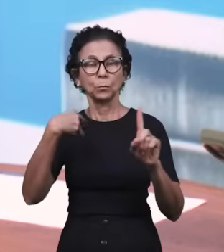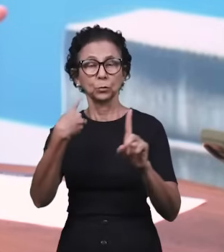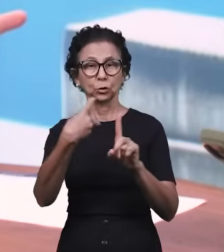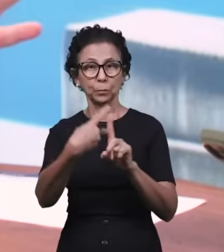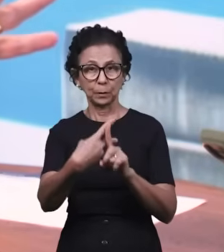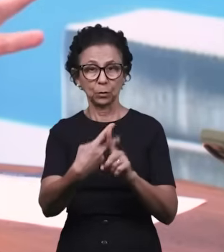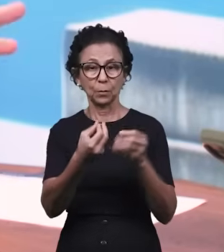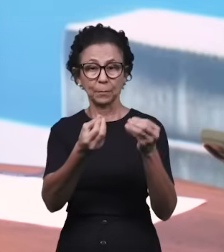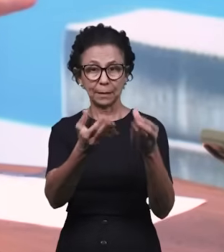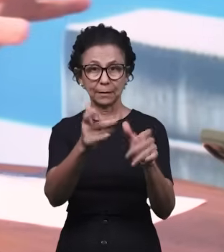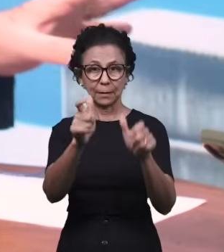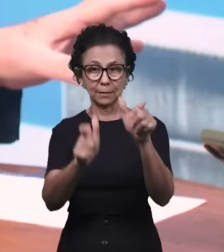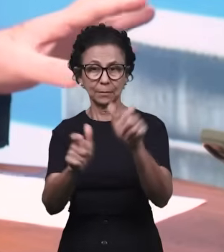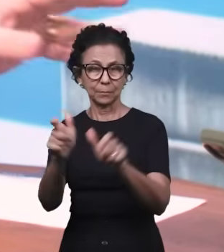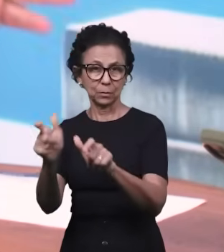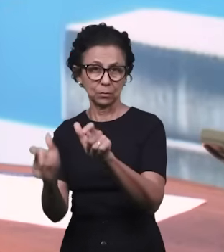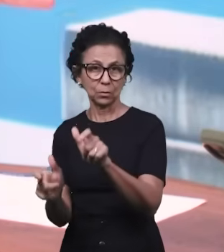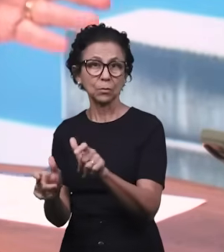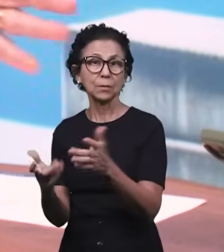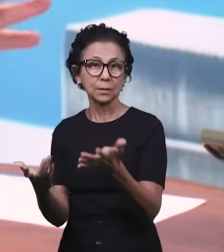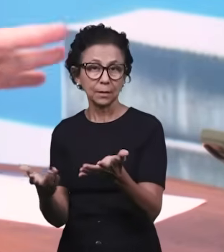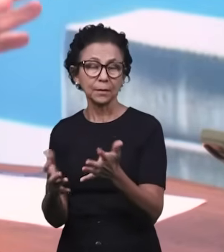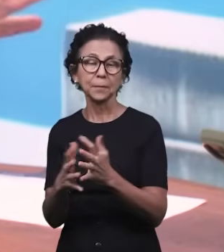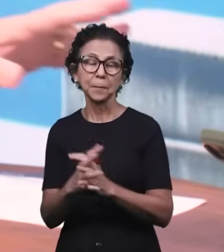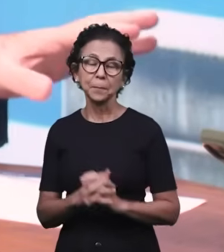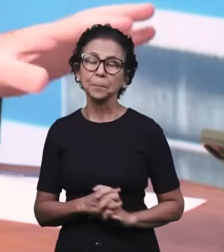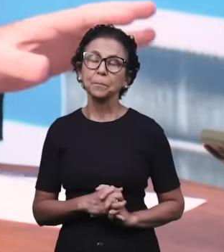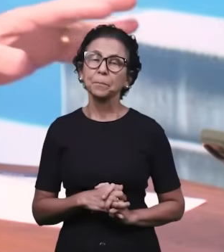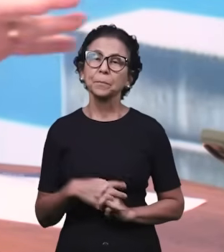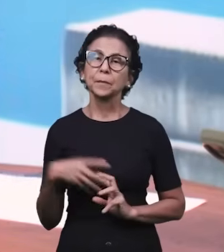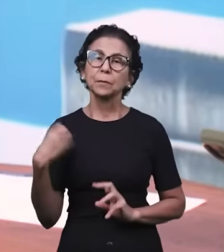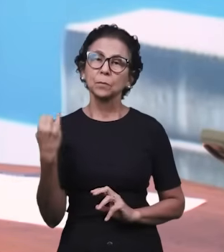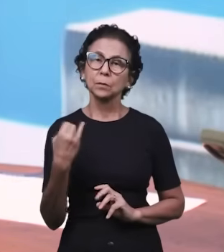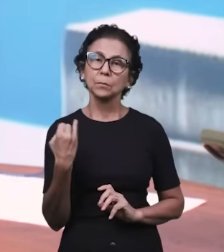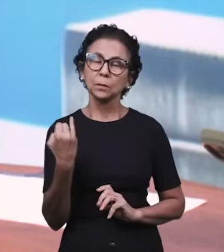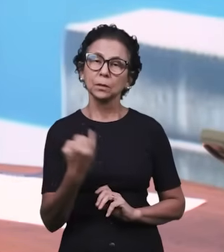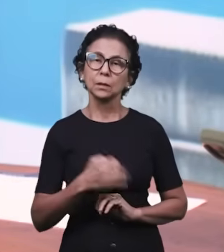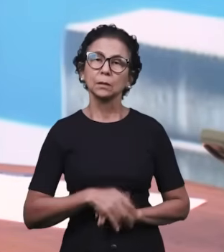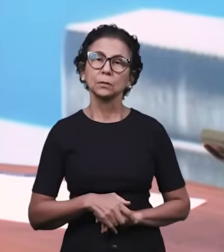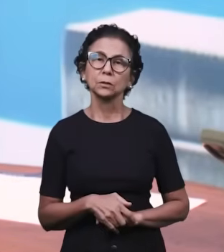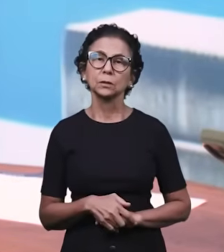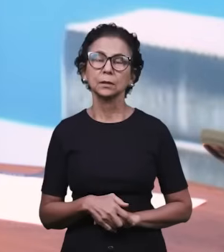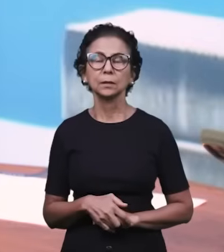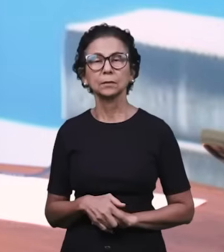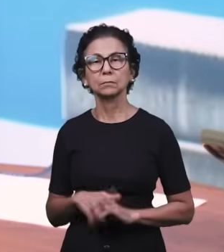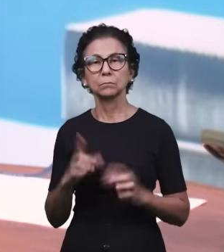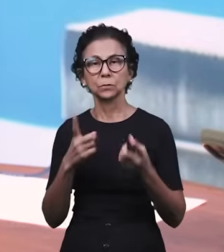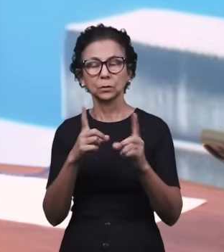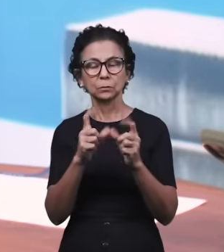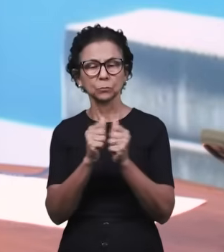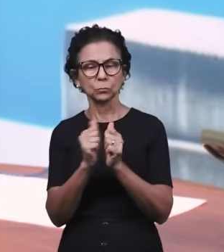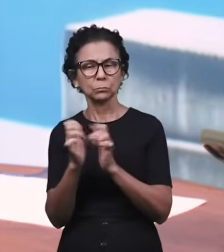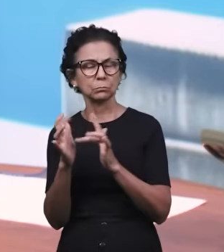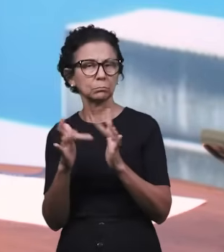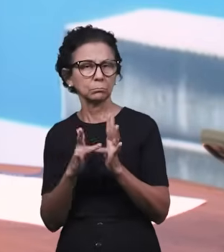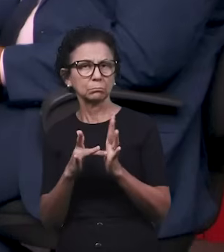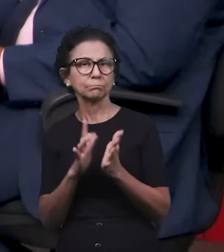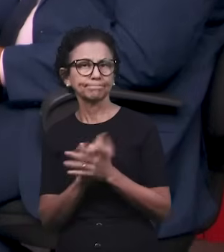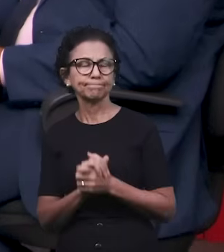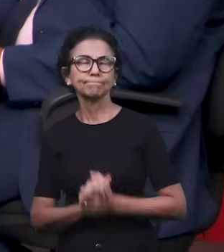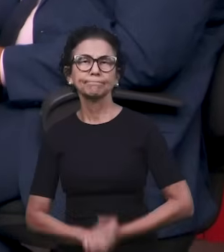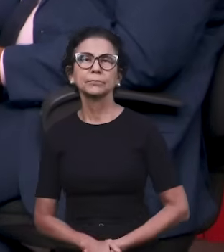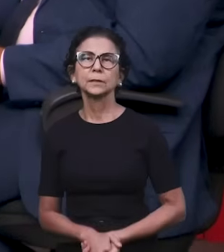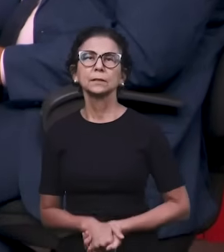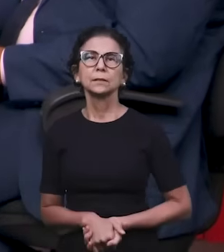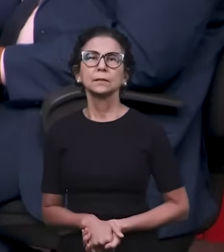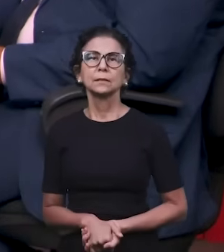ele atinge exatamente como os discípulos, junto com o Senhor Jesus, fizeram ali naqueles momentos. Isso é maravilhoso. E por fazerem